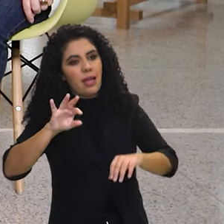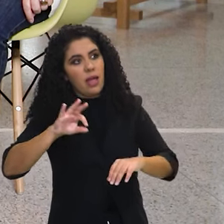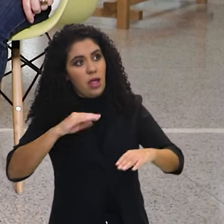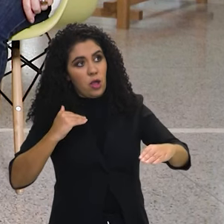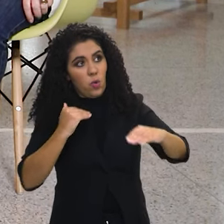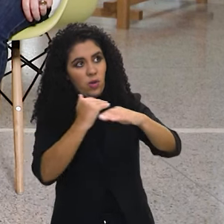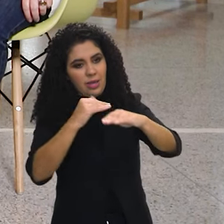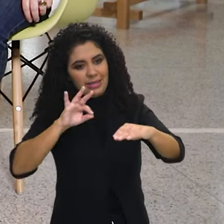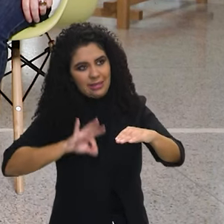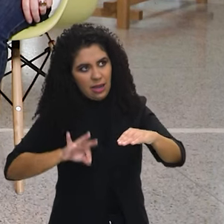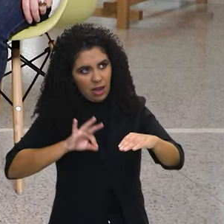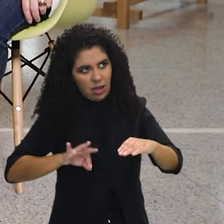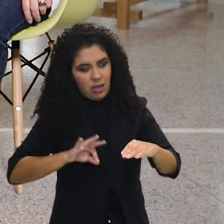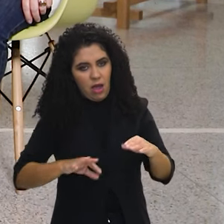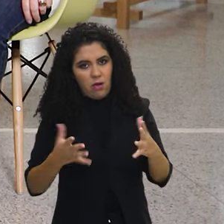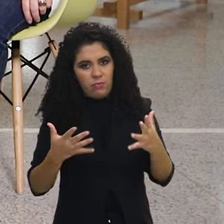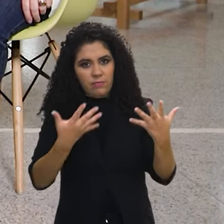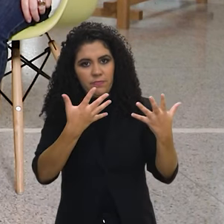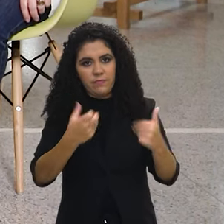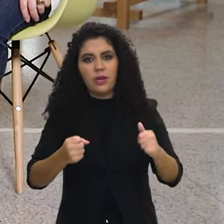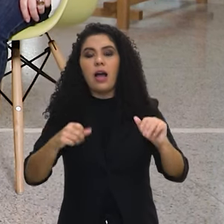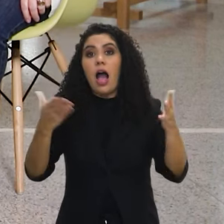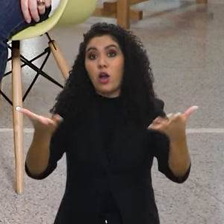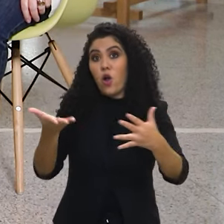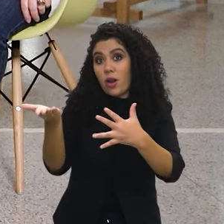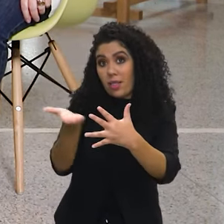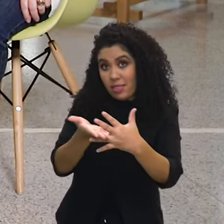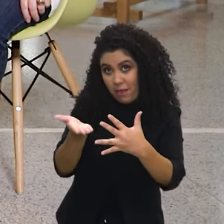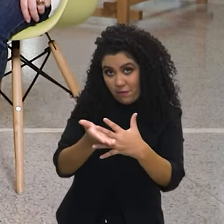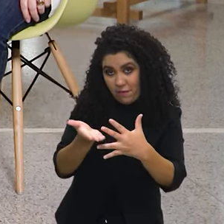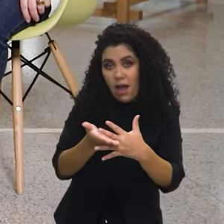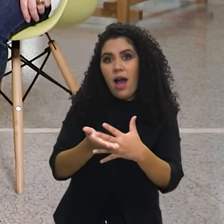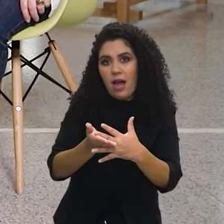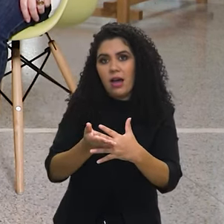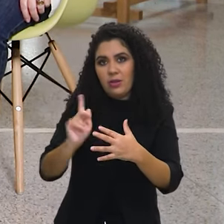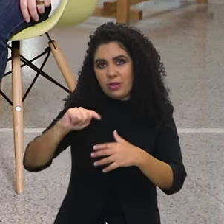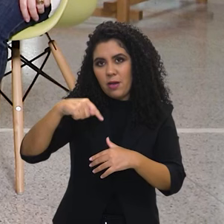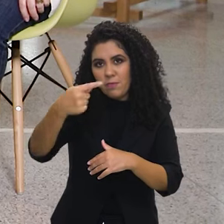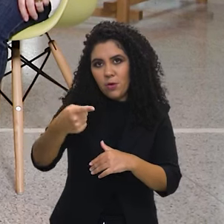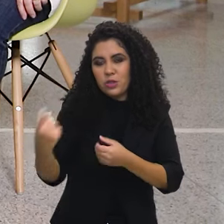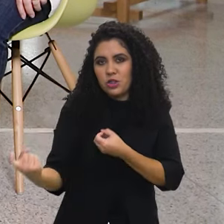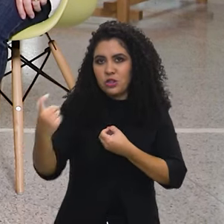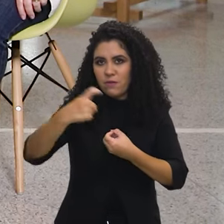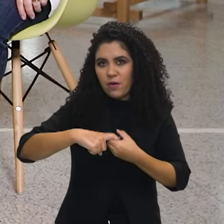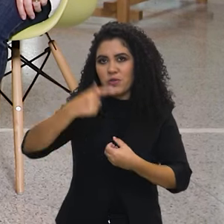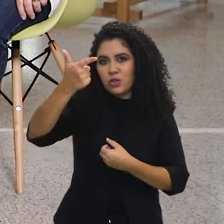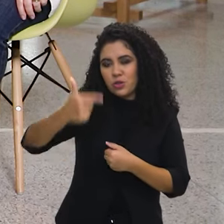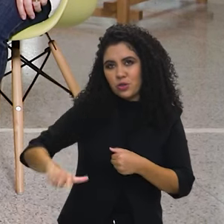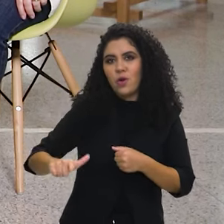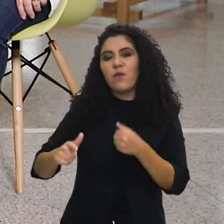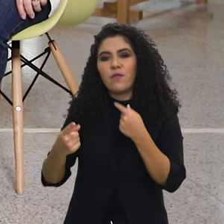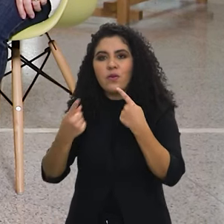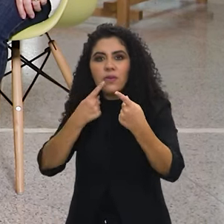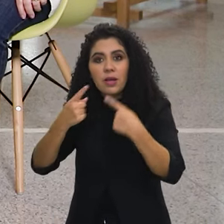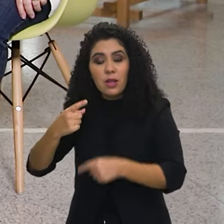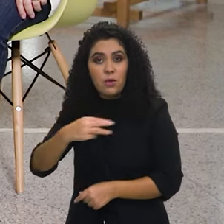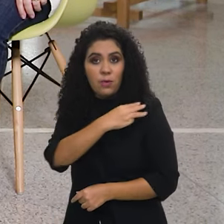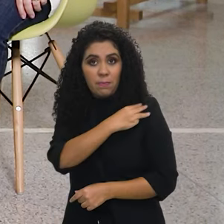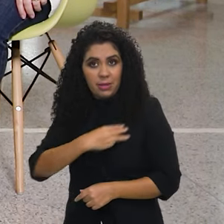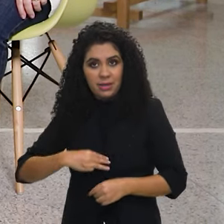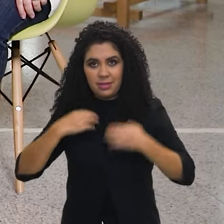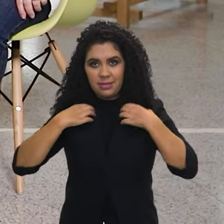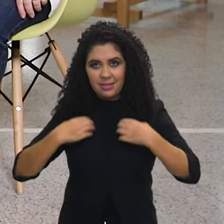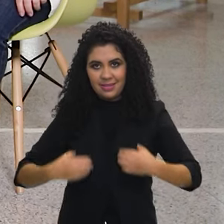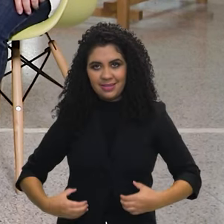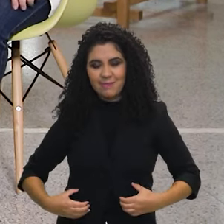o próximo bloco falando sobre ela então pode ser Vamos fazer um rápido intervalo e voltamos em instantes com a nossa conversa aqui com a ministra das